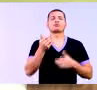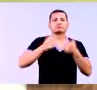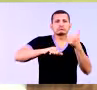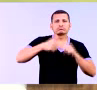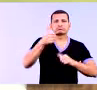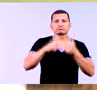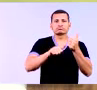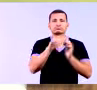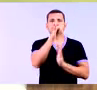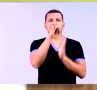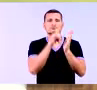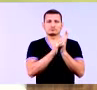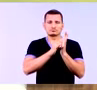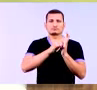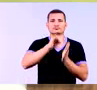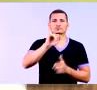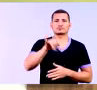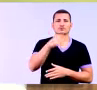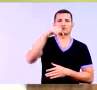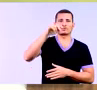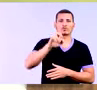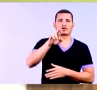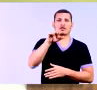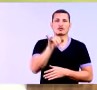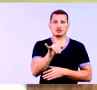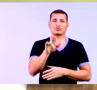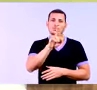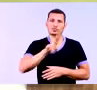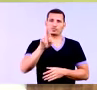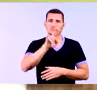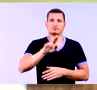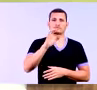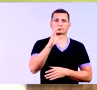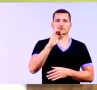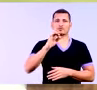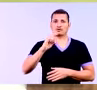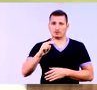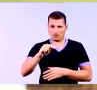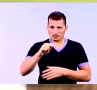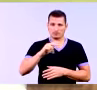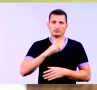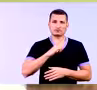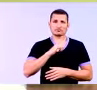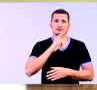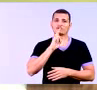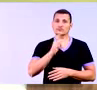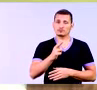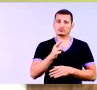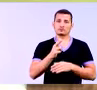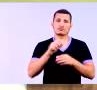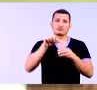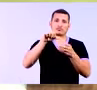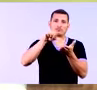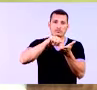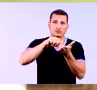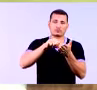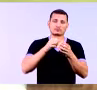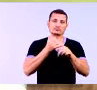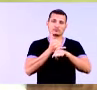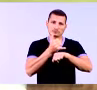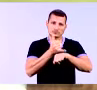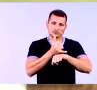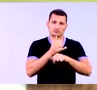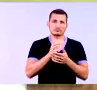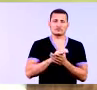o CDN? Né? Temos a resposta também da aluna Daniele, também do Polo de Cerejeiras, falando da instalação CDN, ela é mais